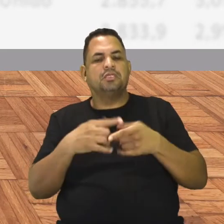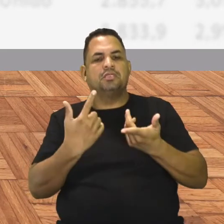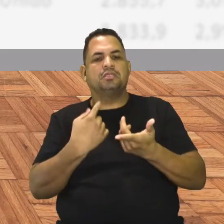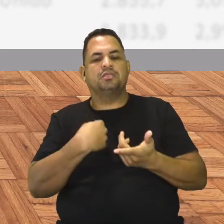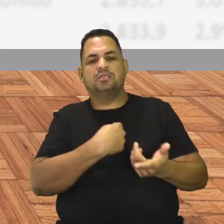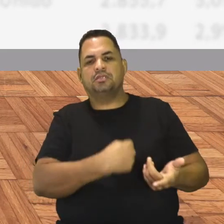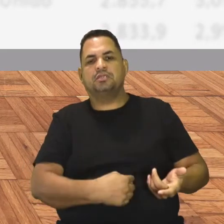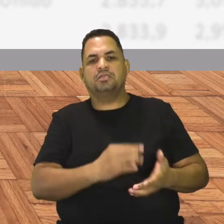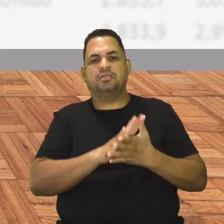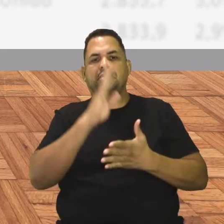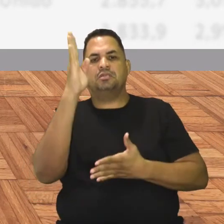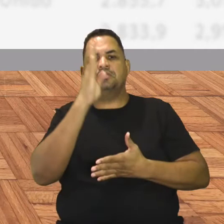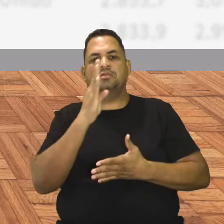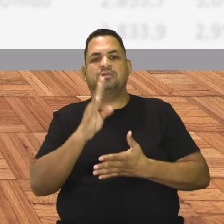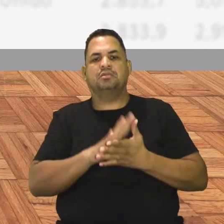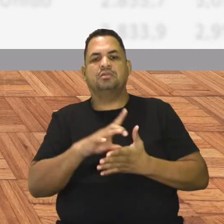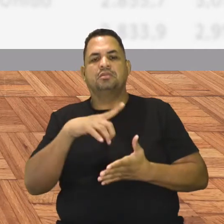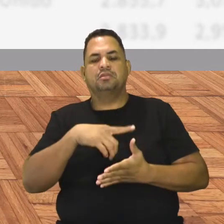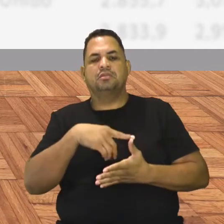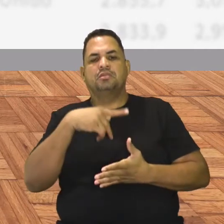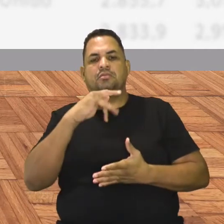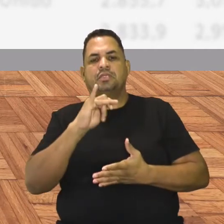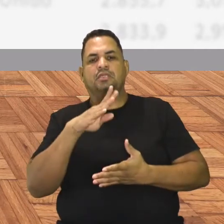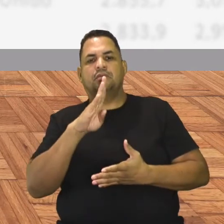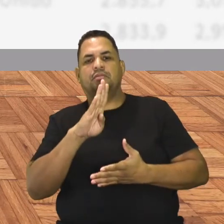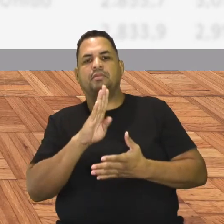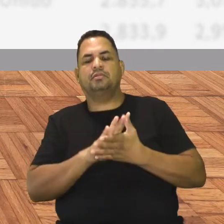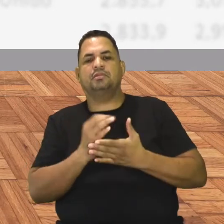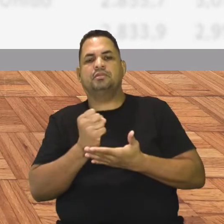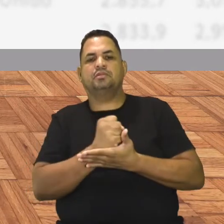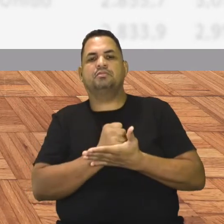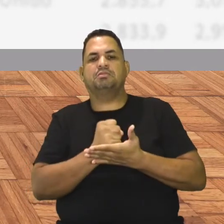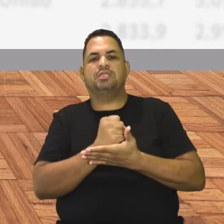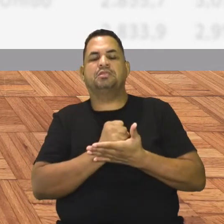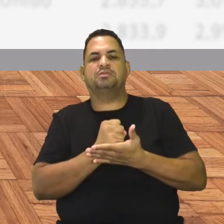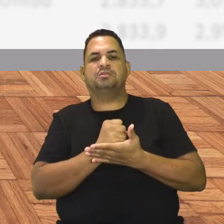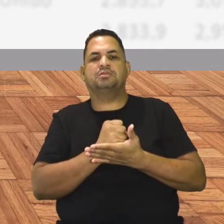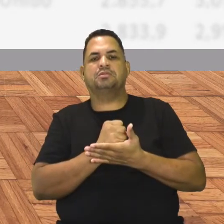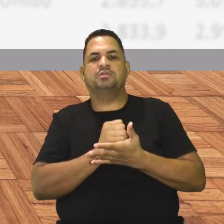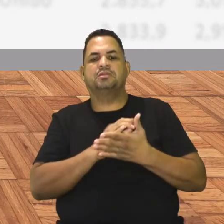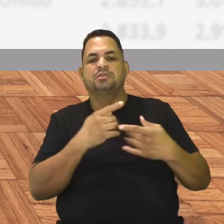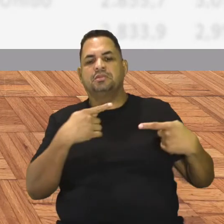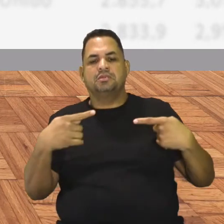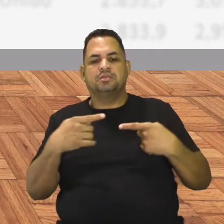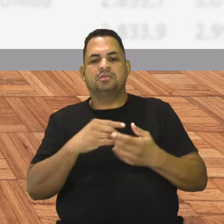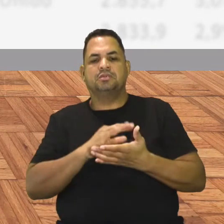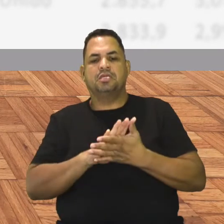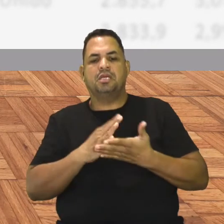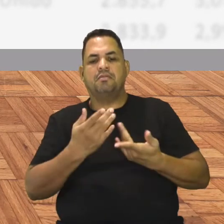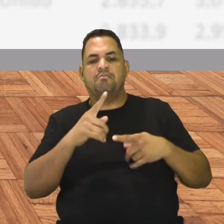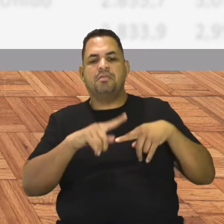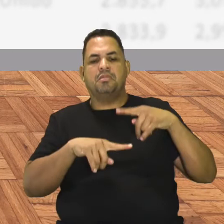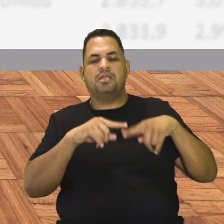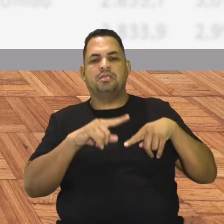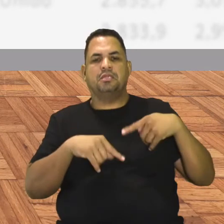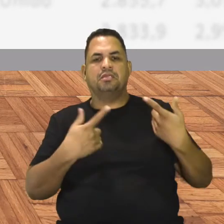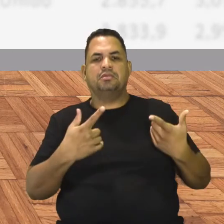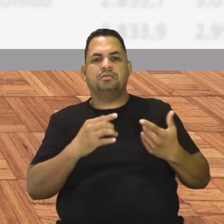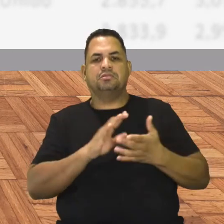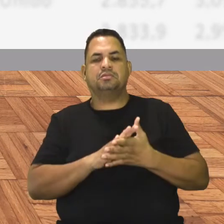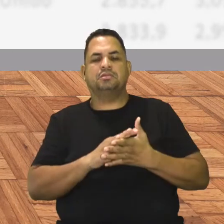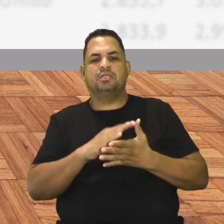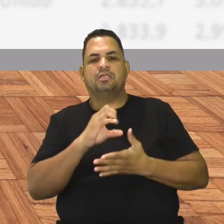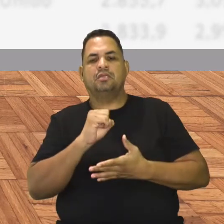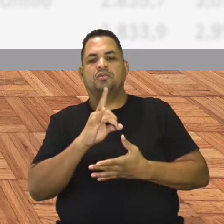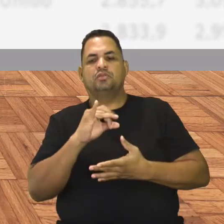o Brasil, ele tem um PIB, que o PIB dele basicamente é relacionado a commodities, principalmente a soja